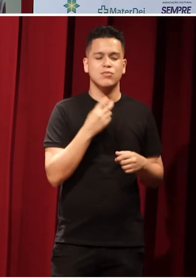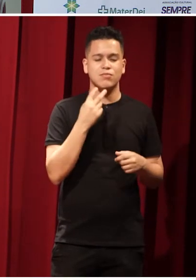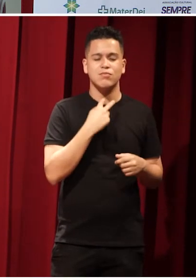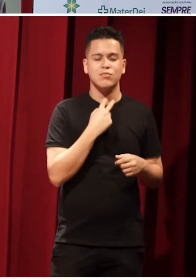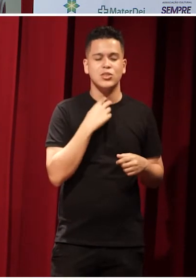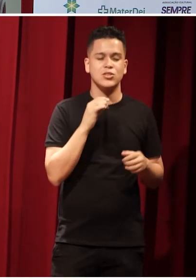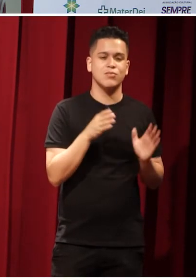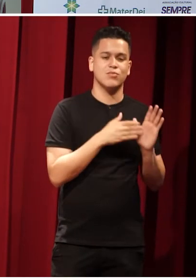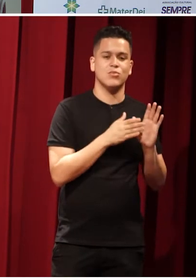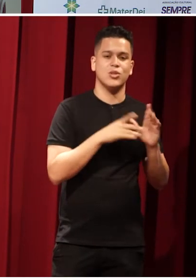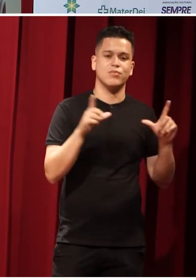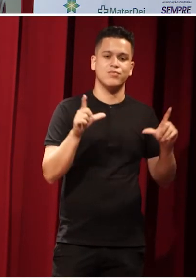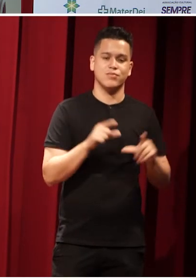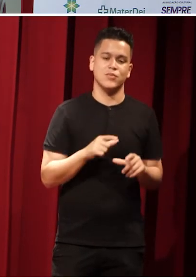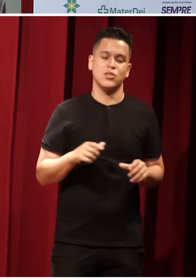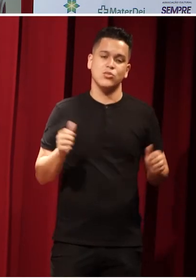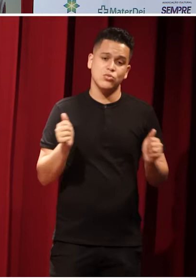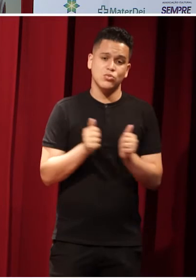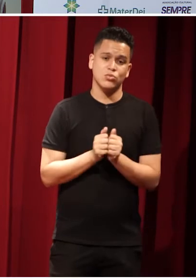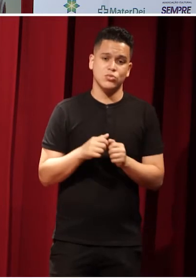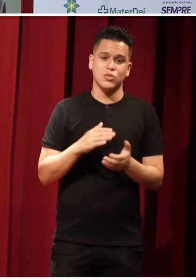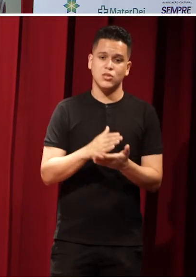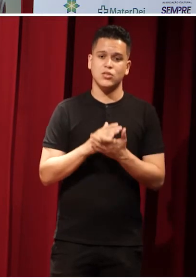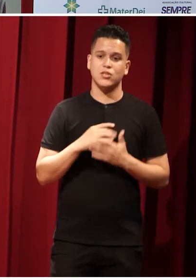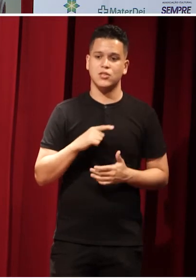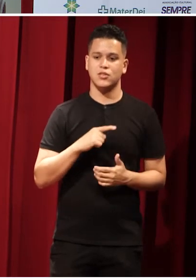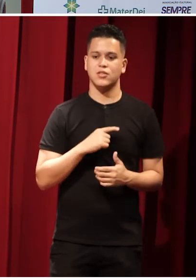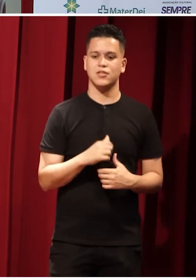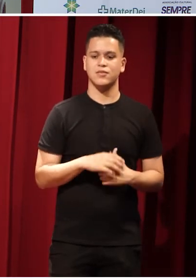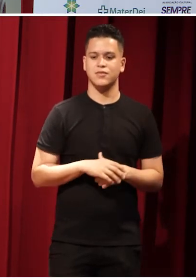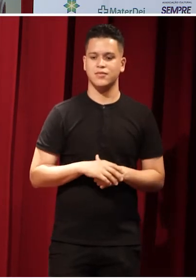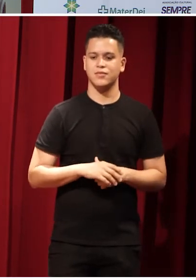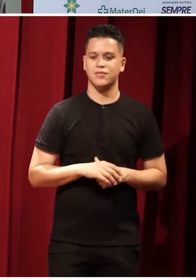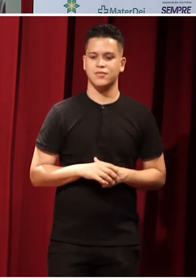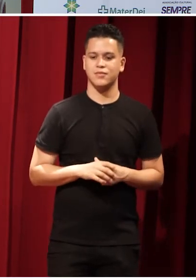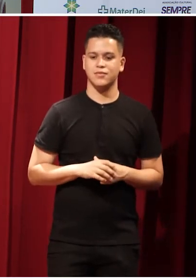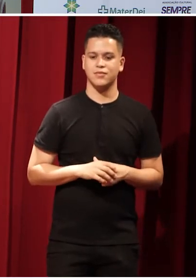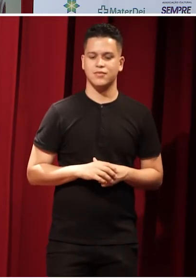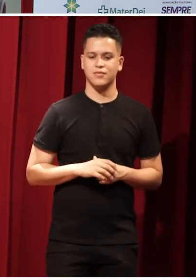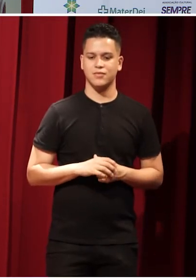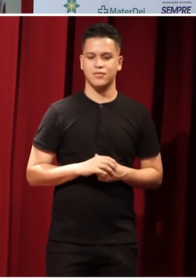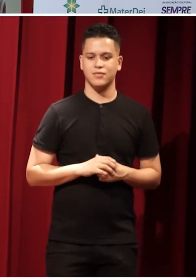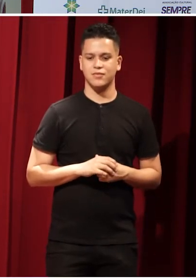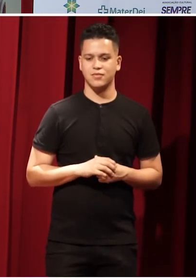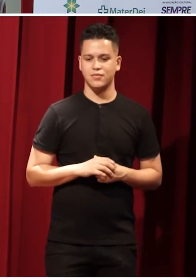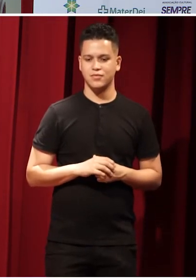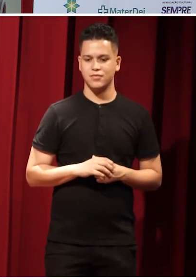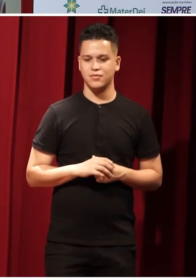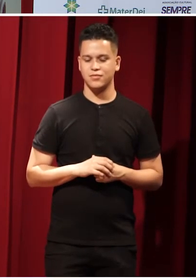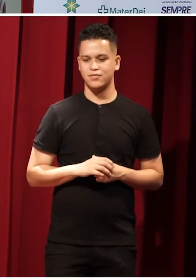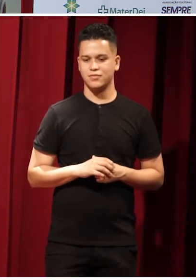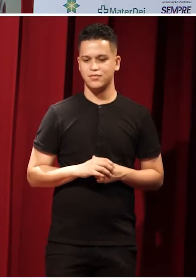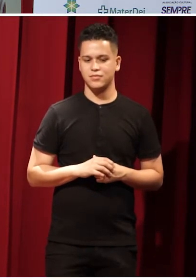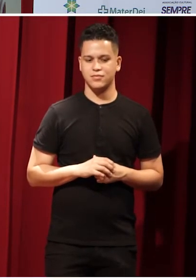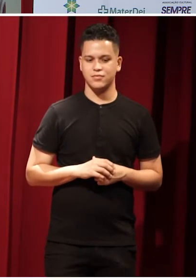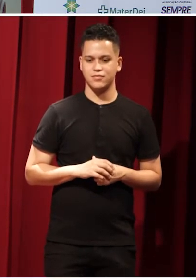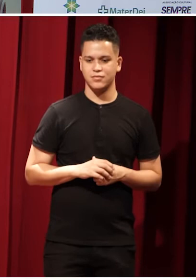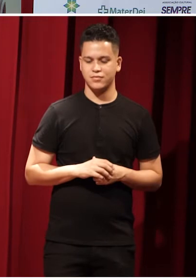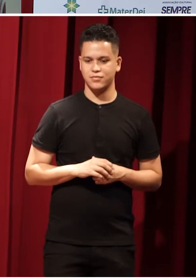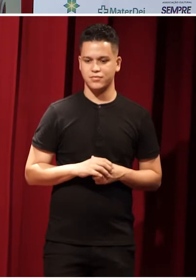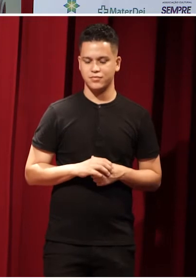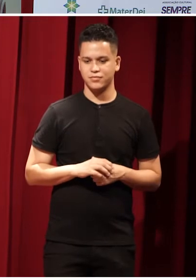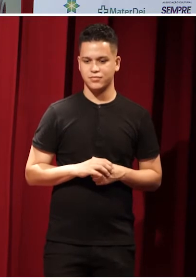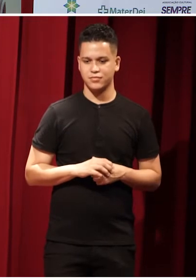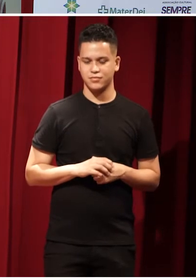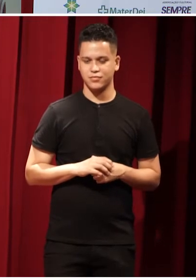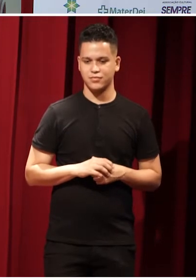de forças que nós temos hoje. Última pergunta do lado de cá. Você também? Ok. Peraí.